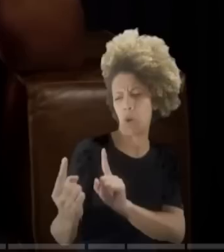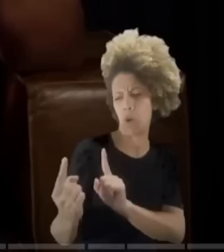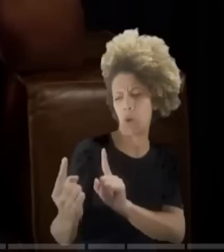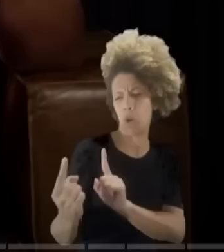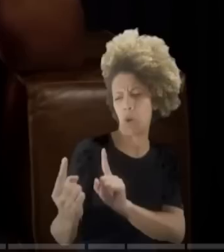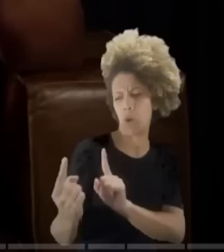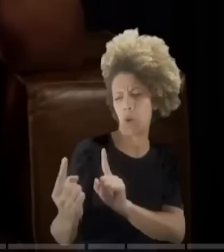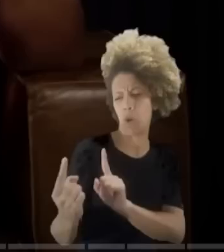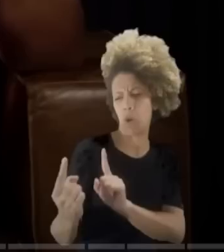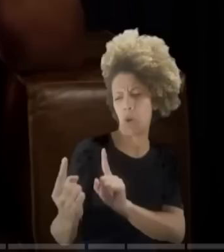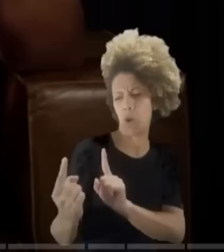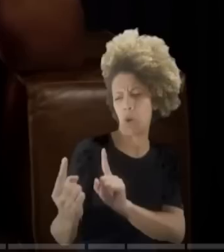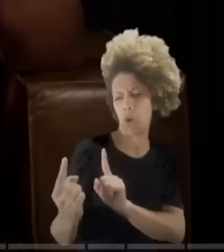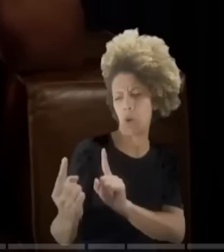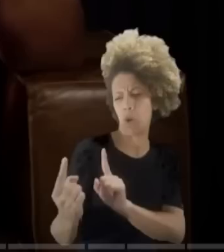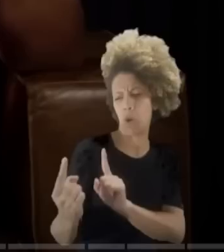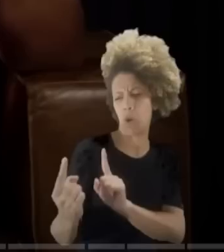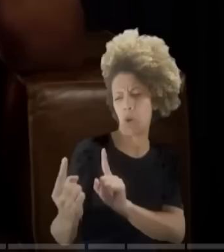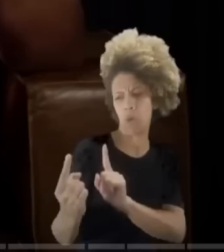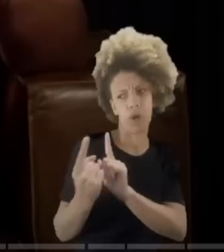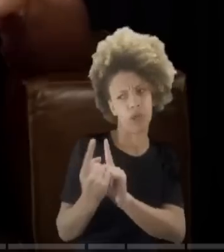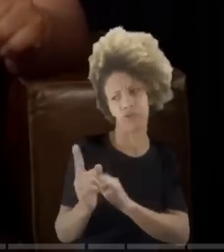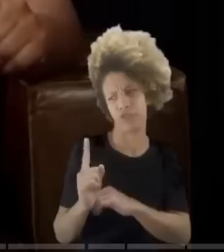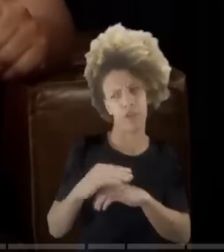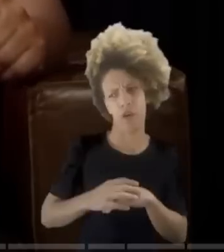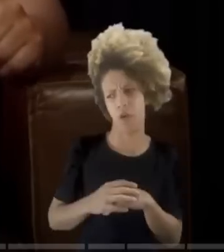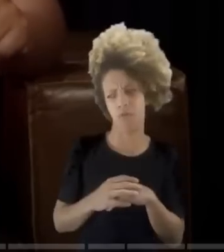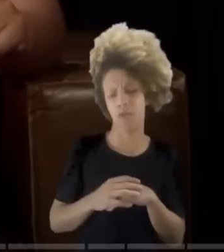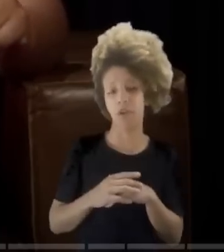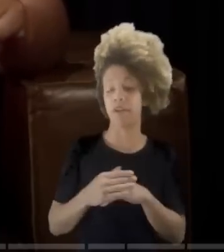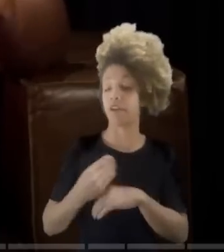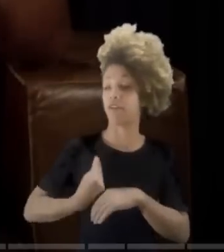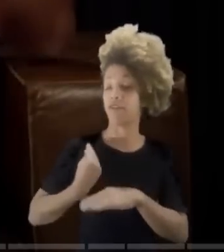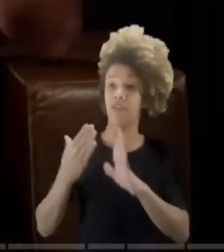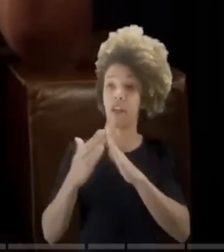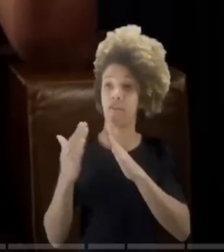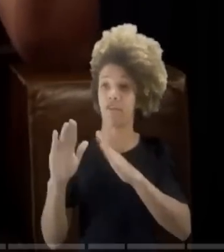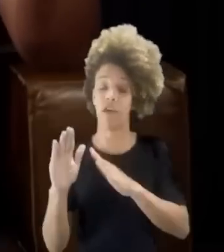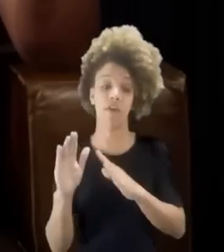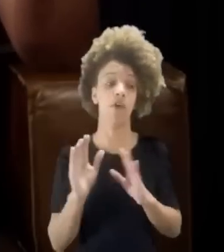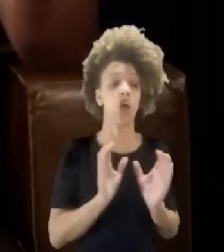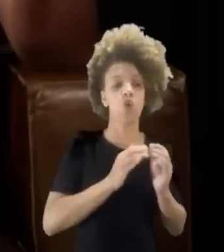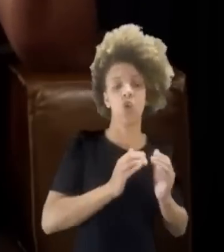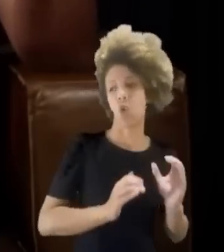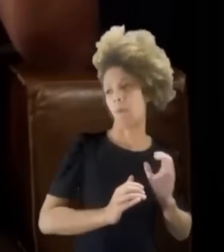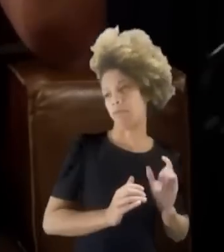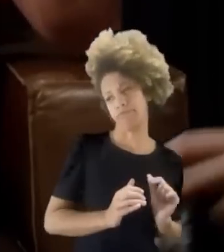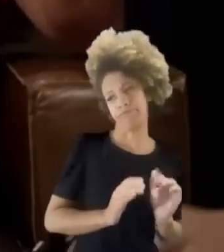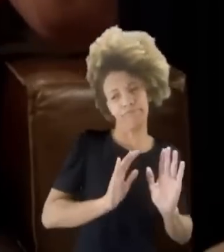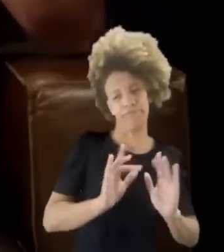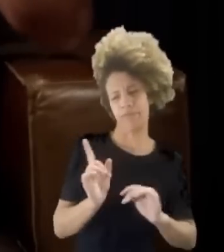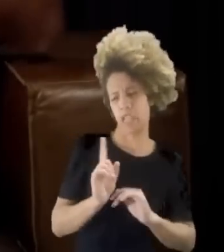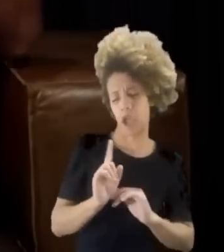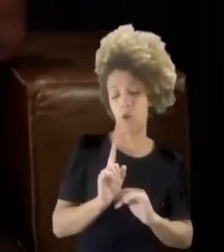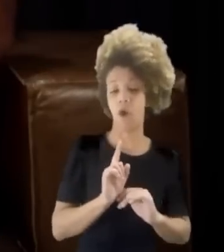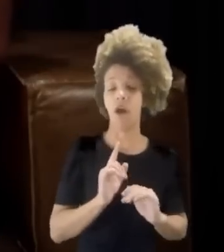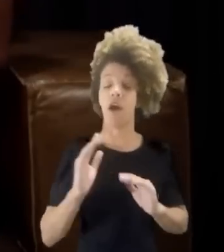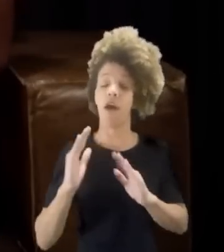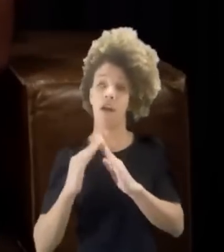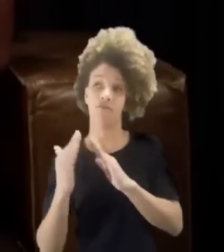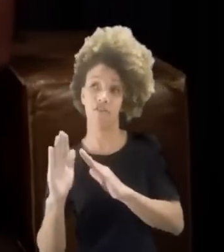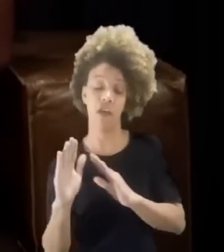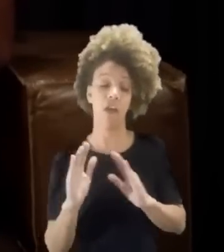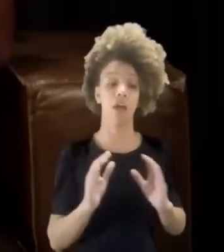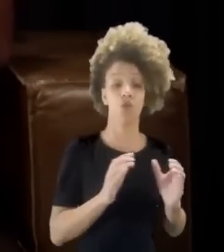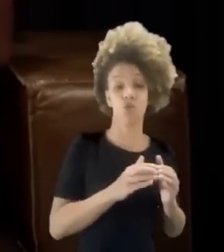lá não o inimigo não é o inimigo é outro do cara que mora na favela é a classe média por exemplo eu acho que a classe média é a favela tá